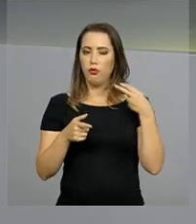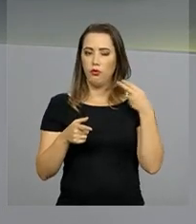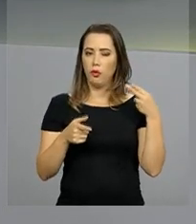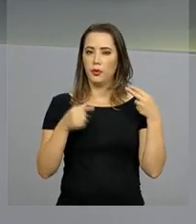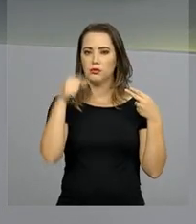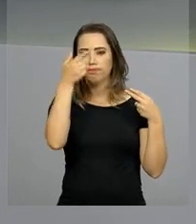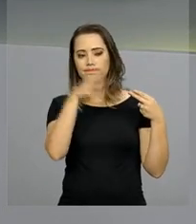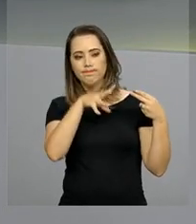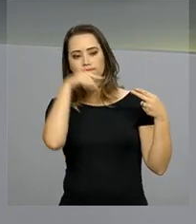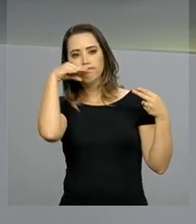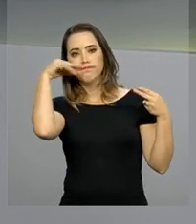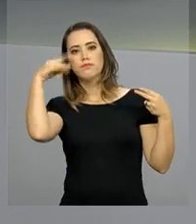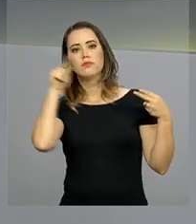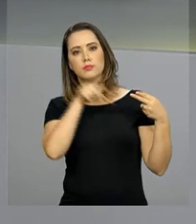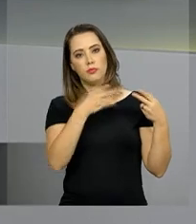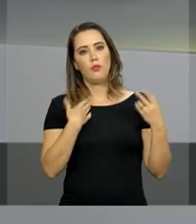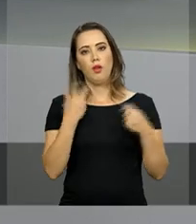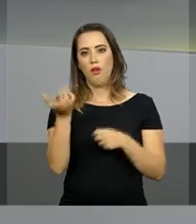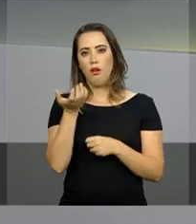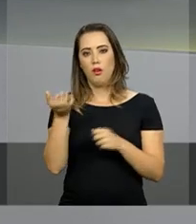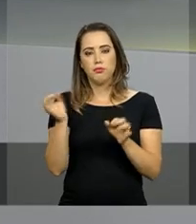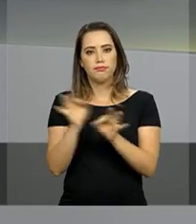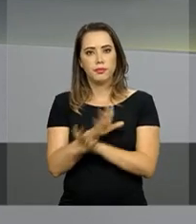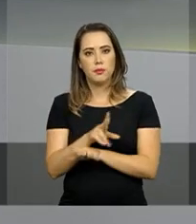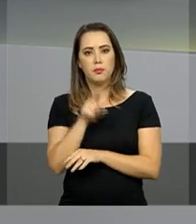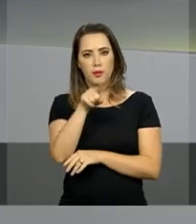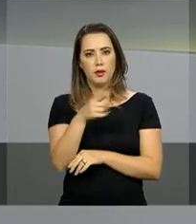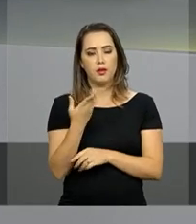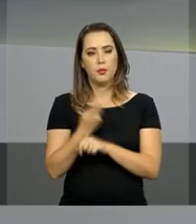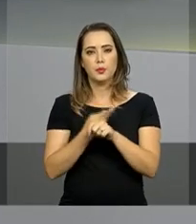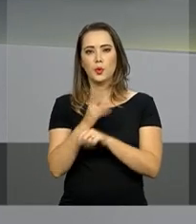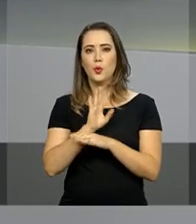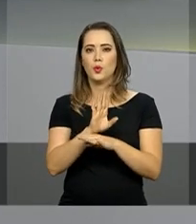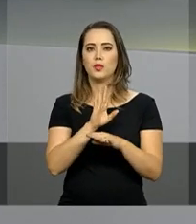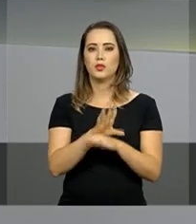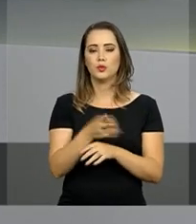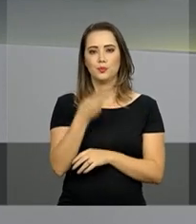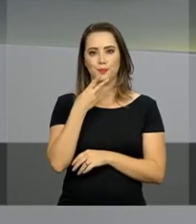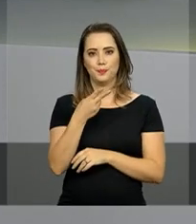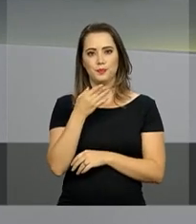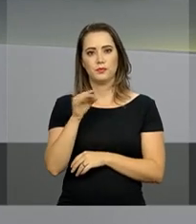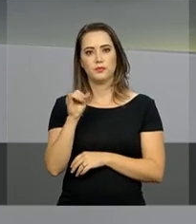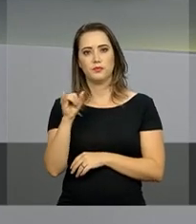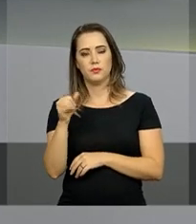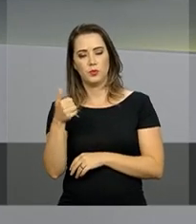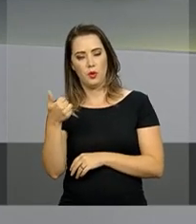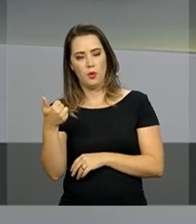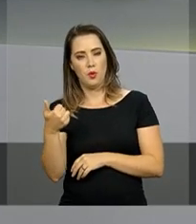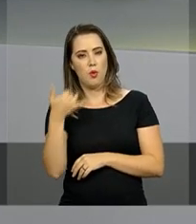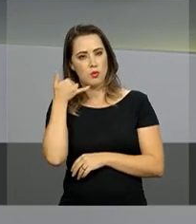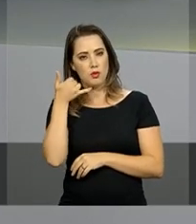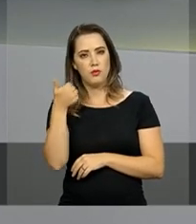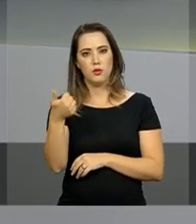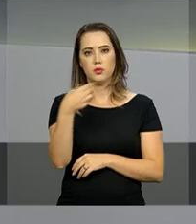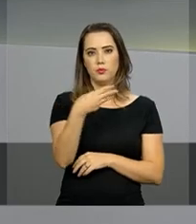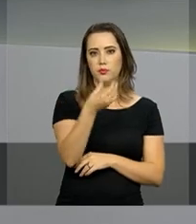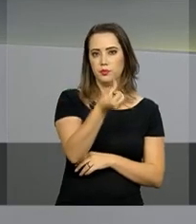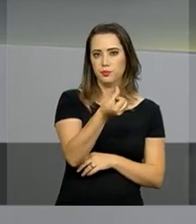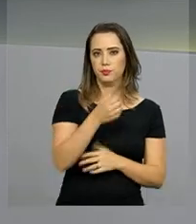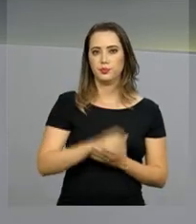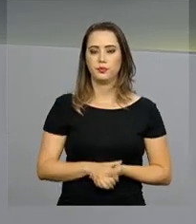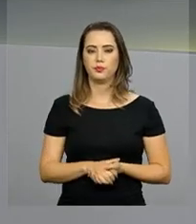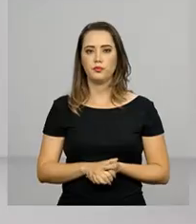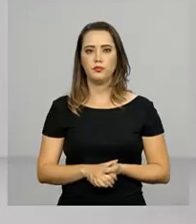procure ajuda no SUS. Para mais informações sobre o tratamento antitabagismo, é só ligar para o Disque Saúde no